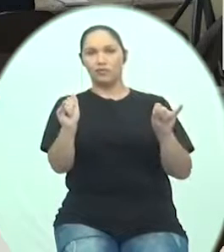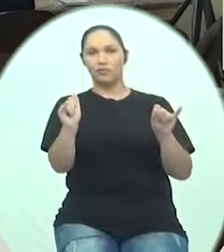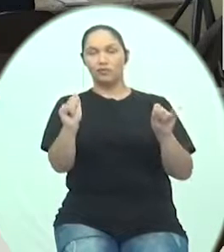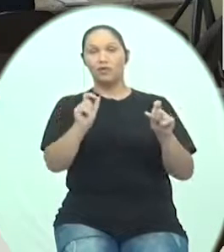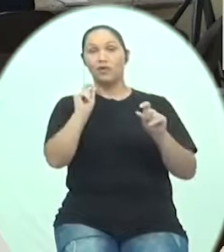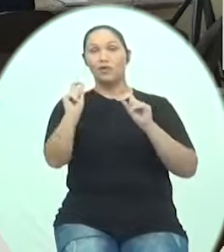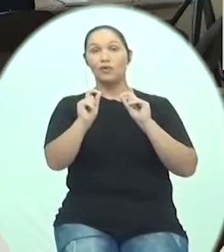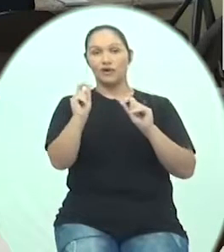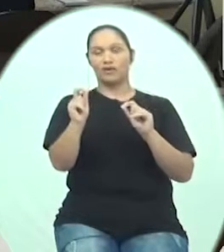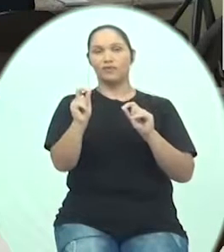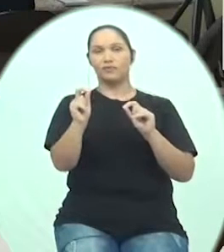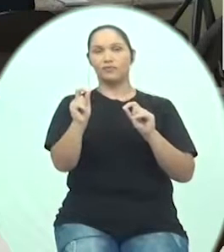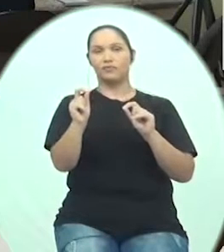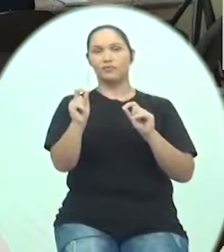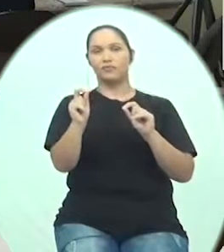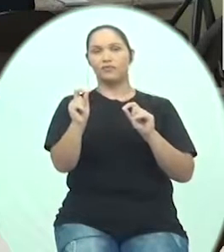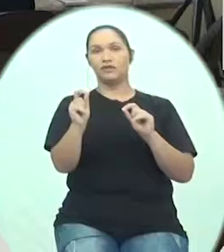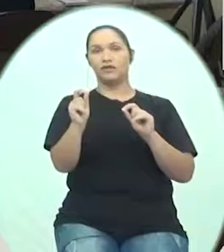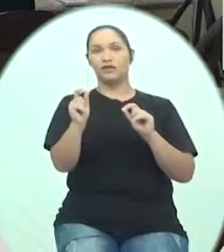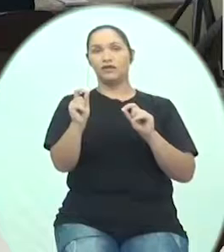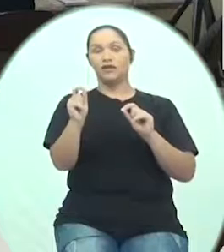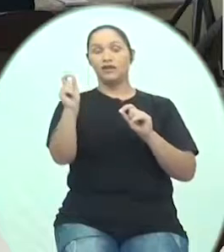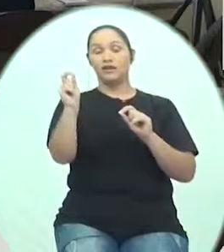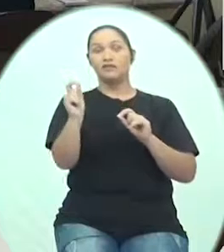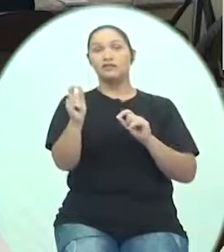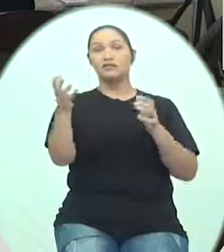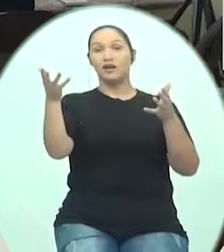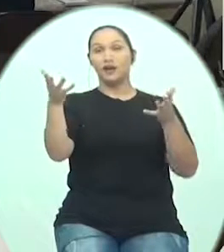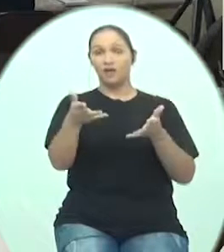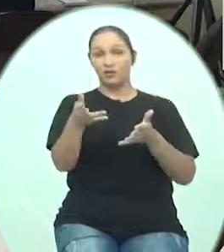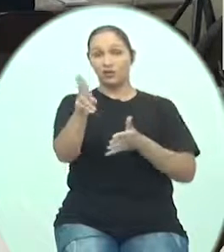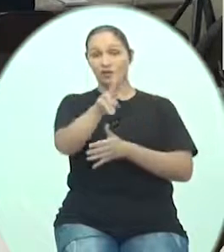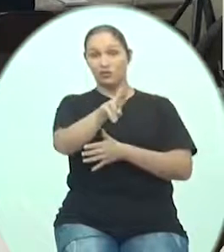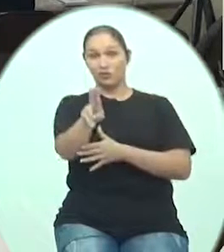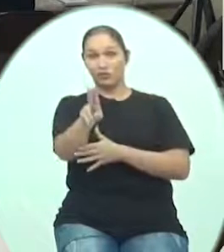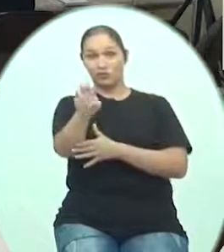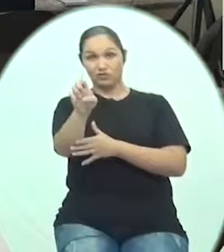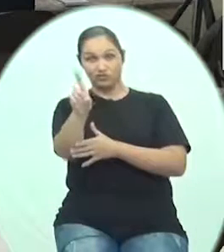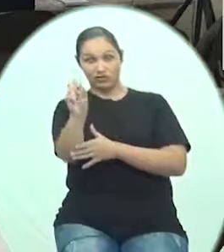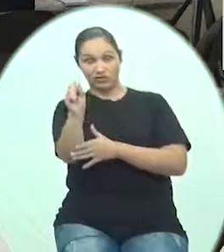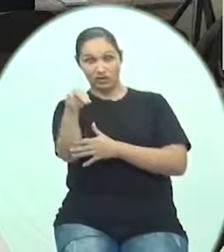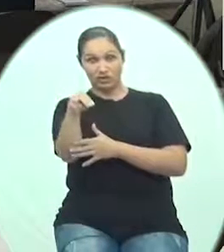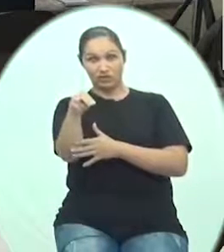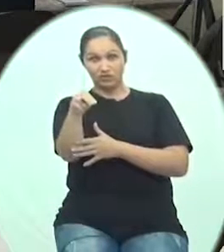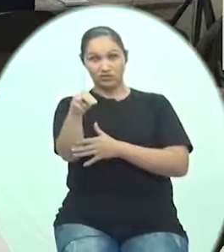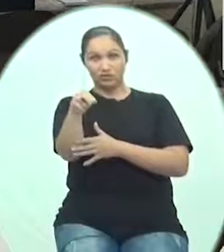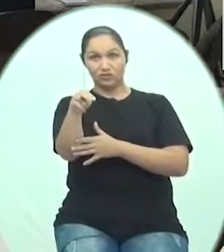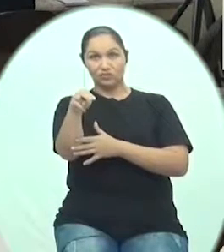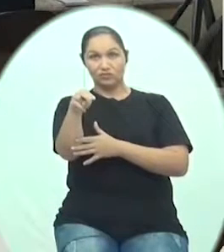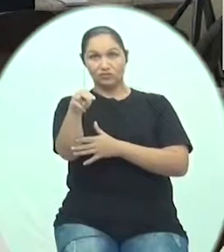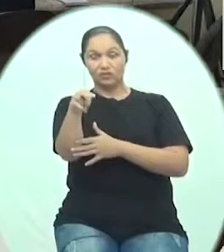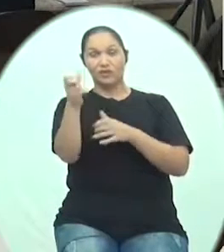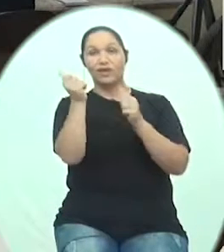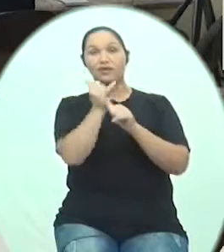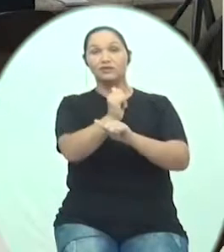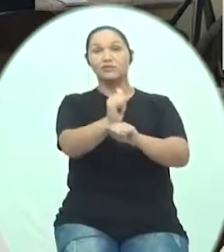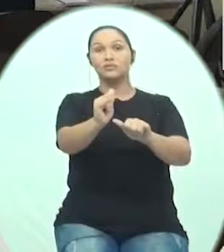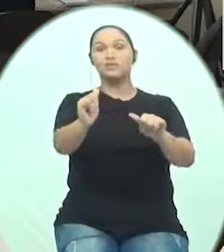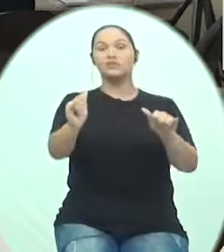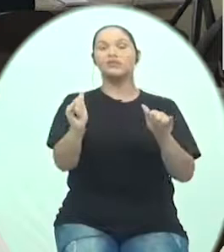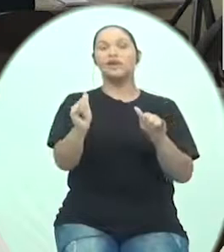Nascimento PP para assumir como líder da bancada do PP na câmara municipal de Criciúma sem